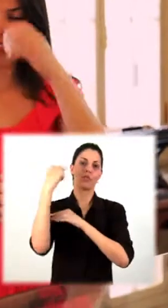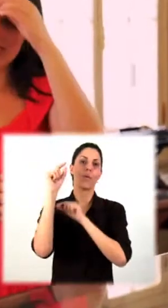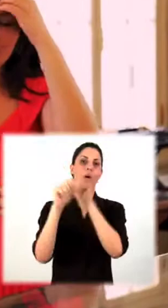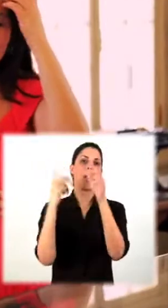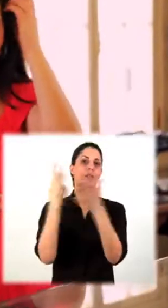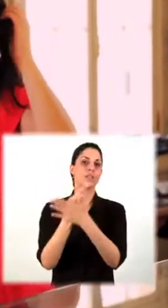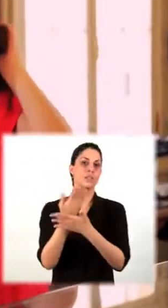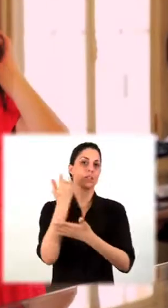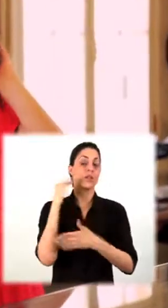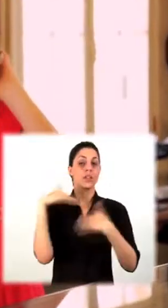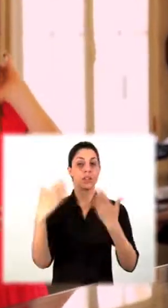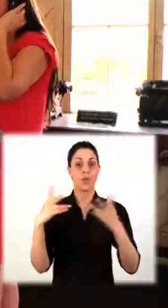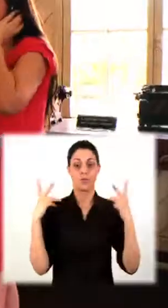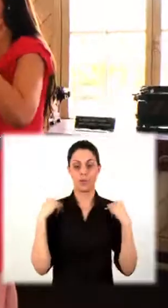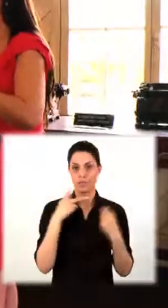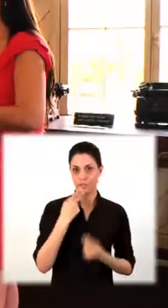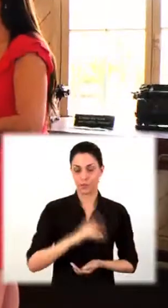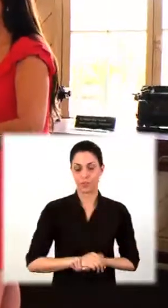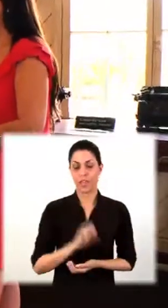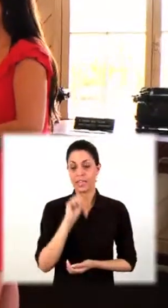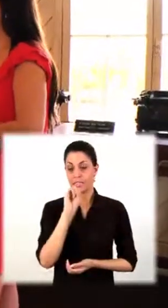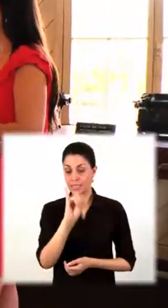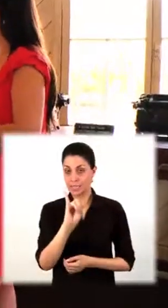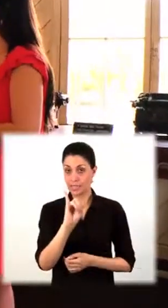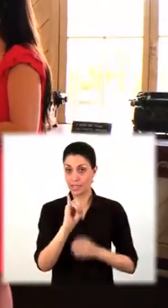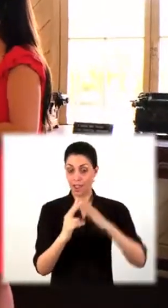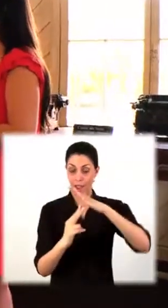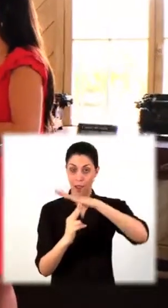quando o maquinista disse assim, se a ponte